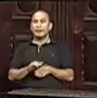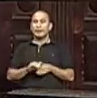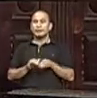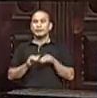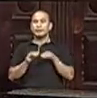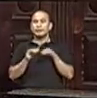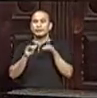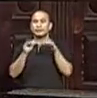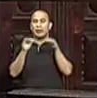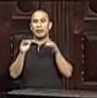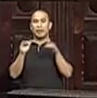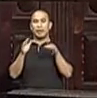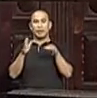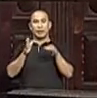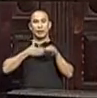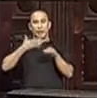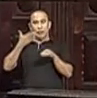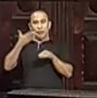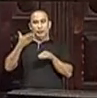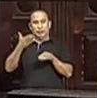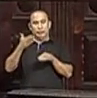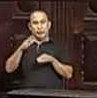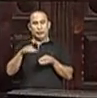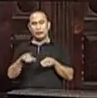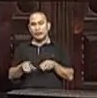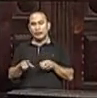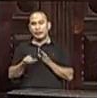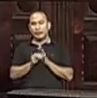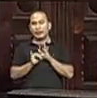assustadoramente. E, além do mais, a lei